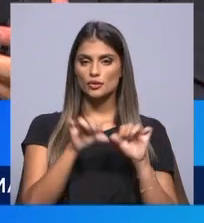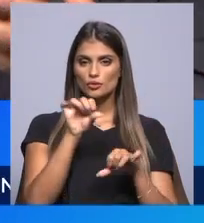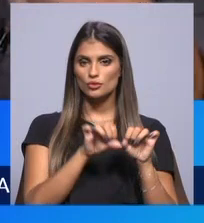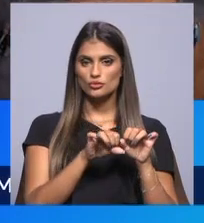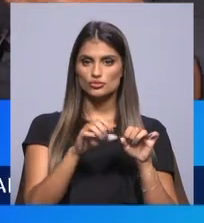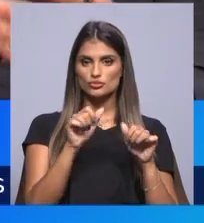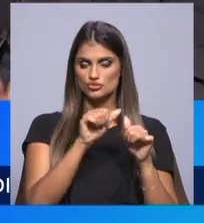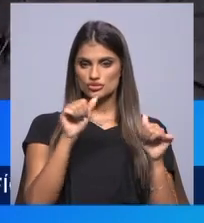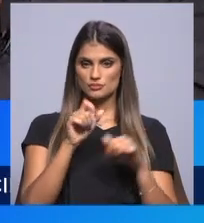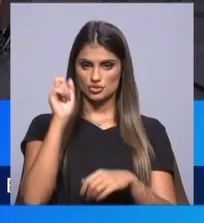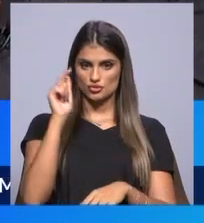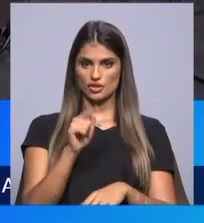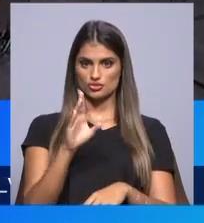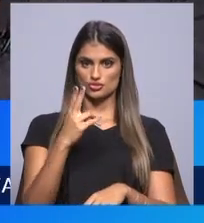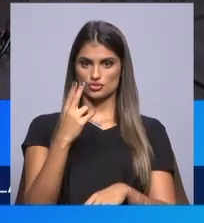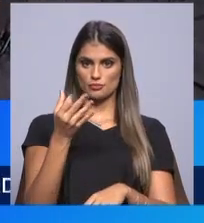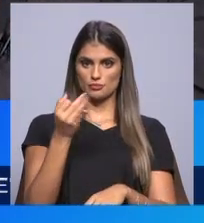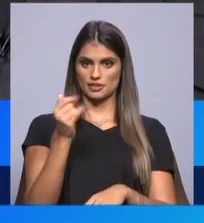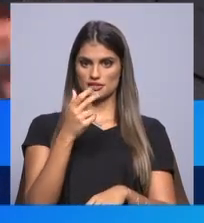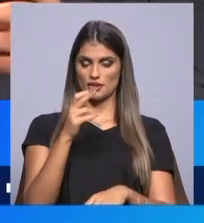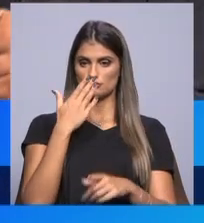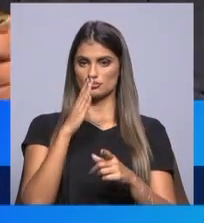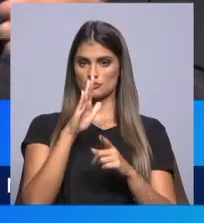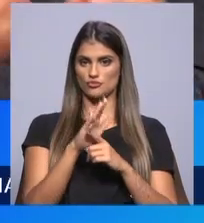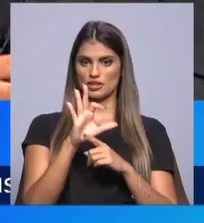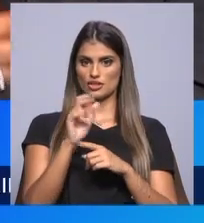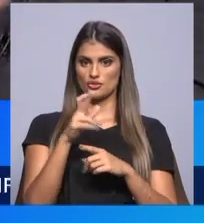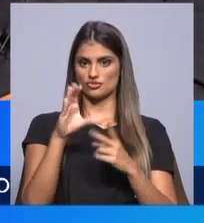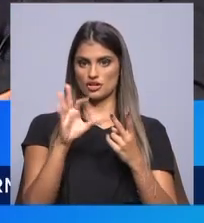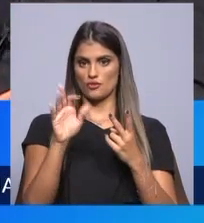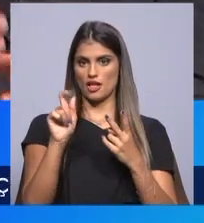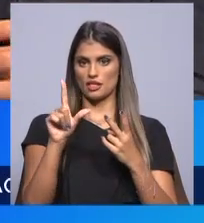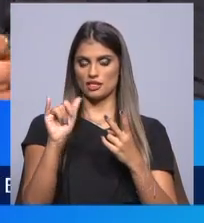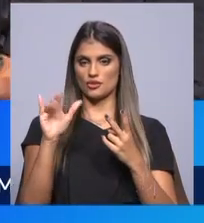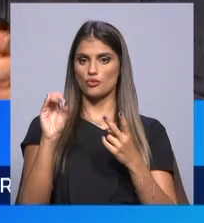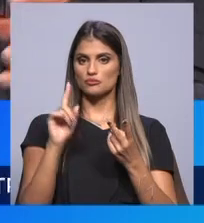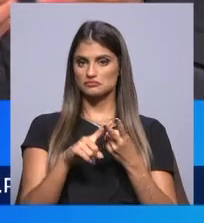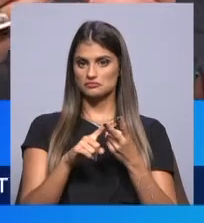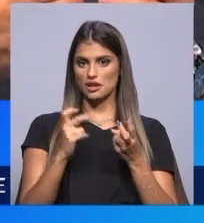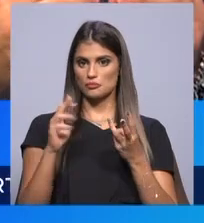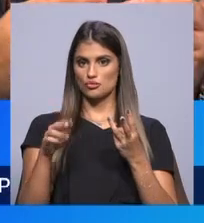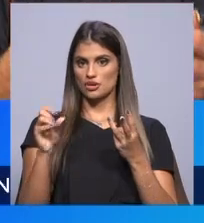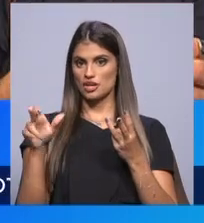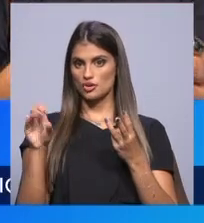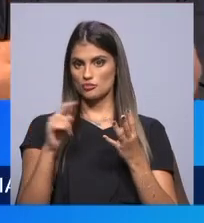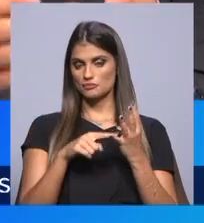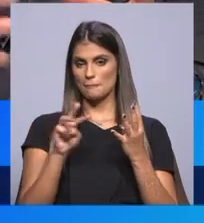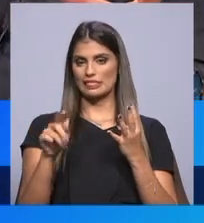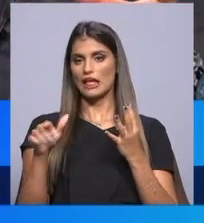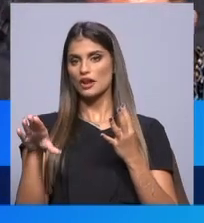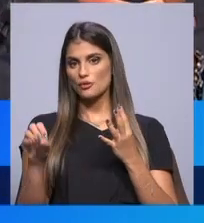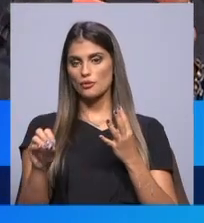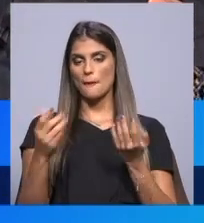por exemplo, Júpiter é sobretudo constituído na sua atmosfera por hidrogênio, hélio, amoníaco, um bocadinho de metano,